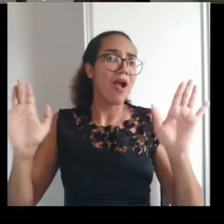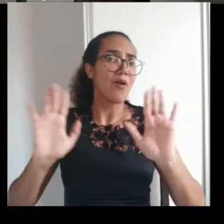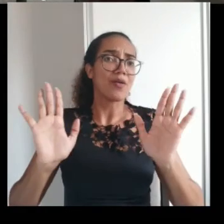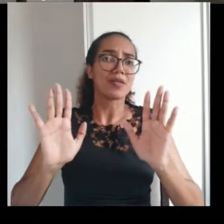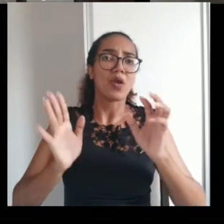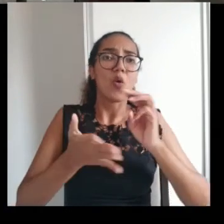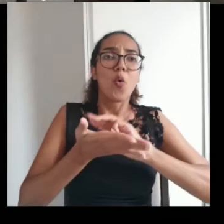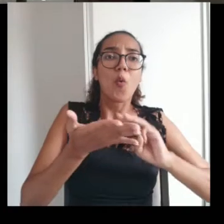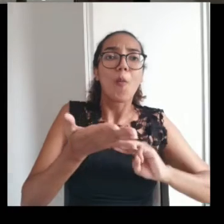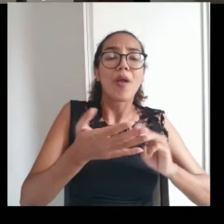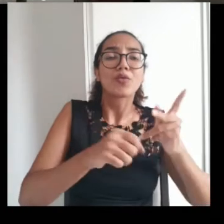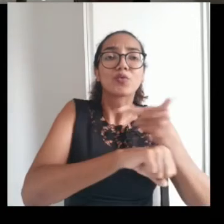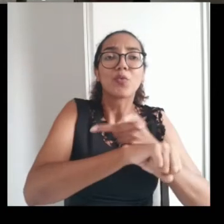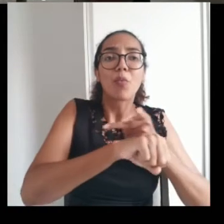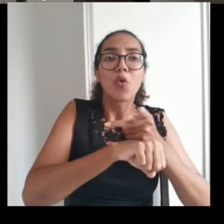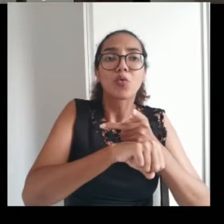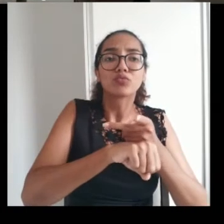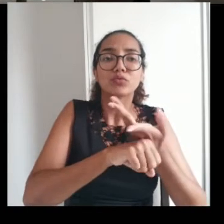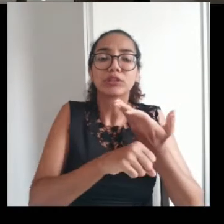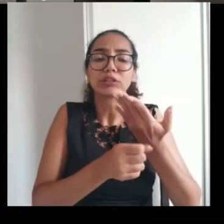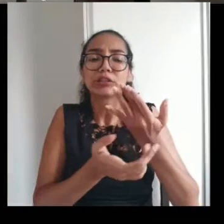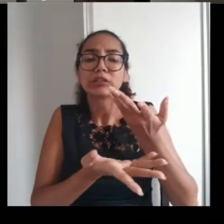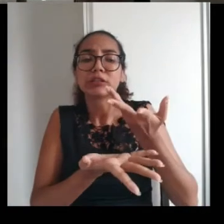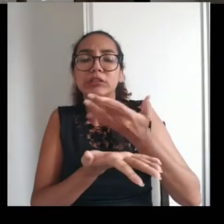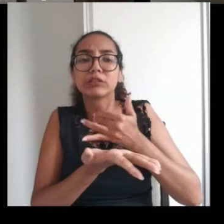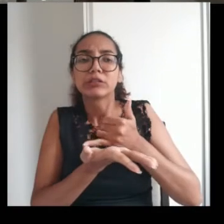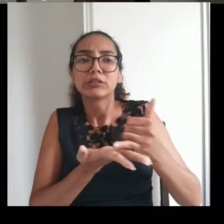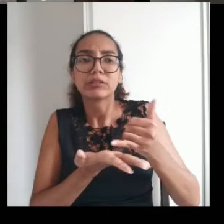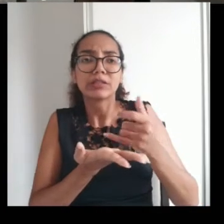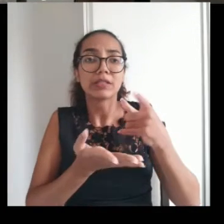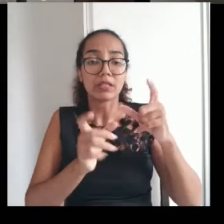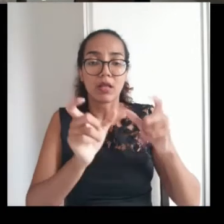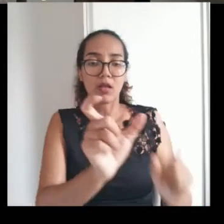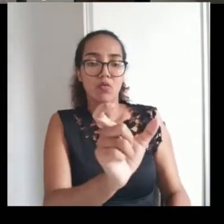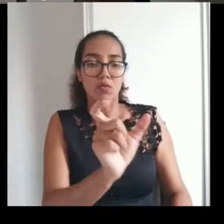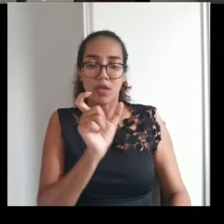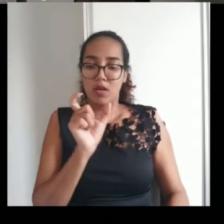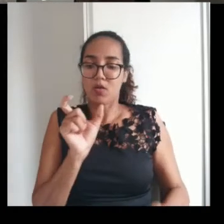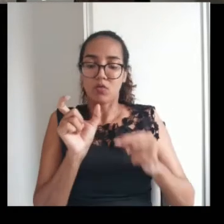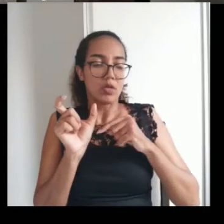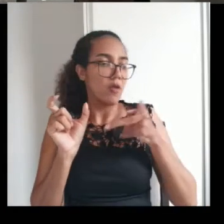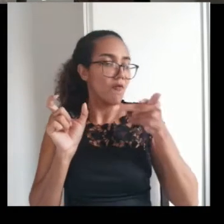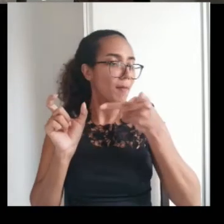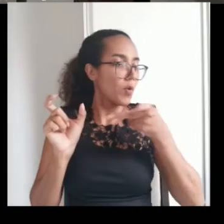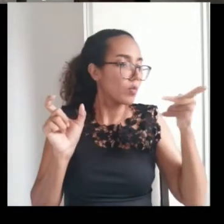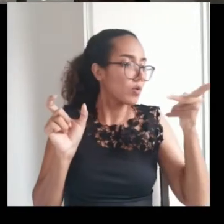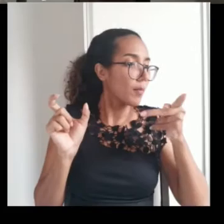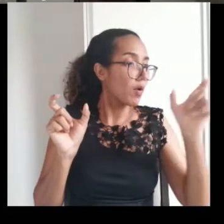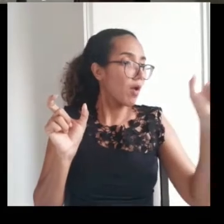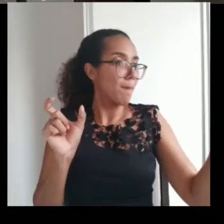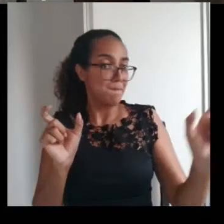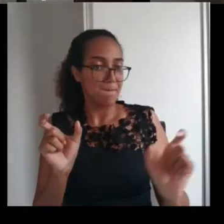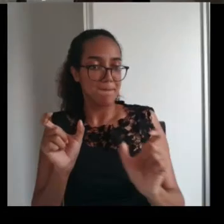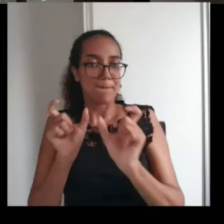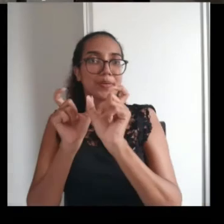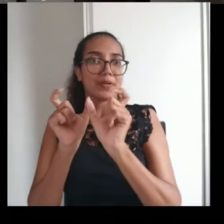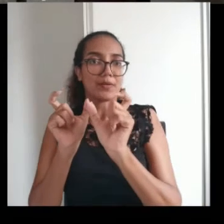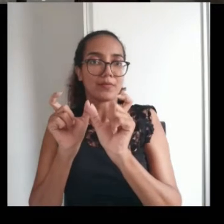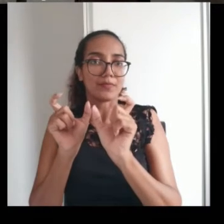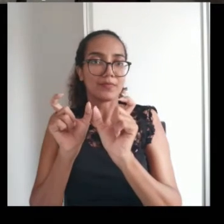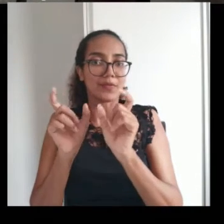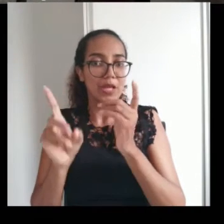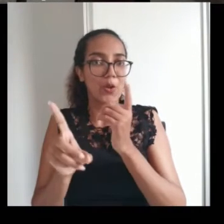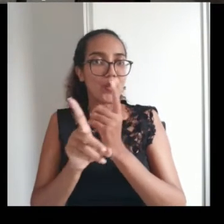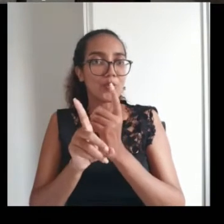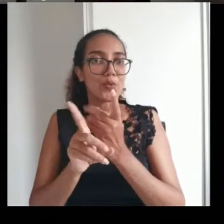o procurar índice, que recebe o número da conta e já me retorna a posição dela. E com isso eu faço minha lógica aqui.